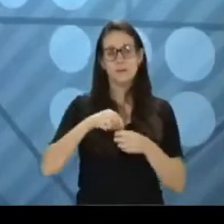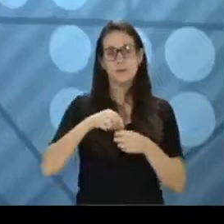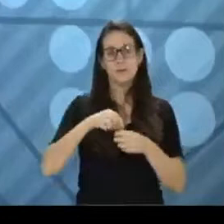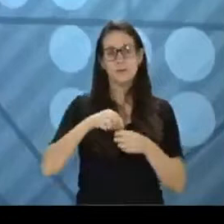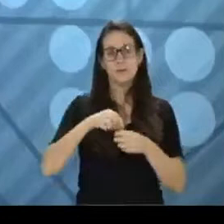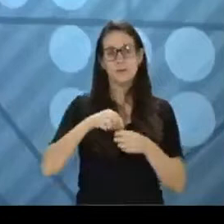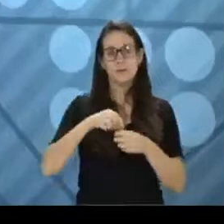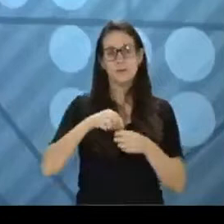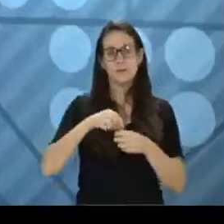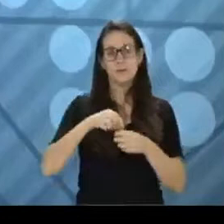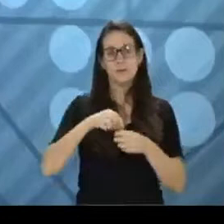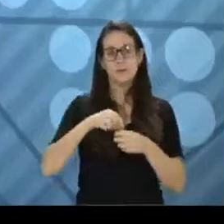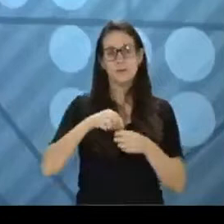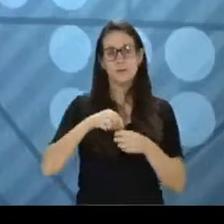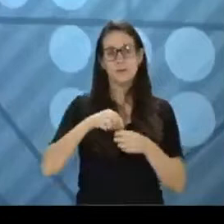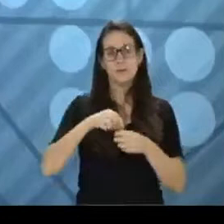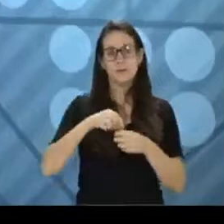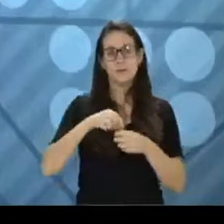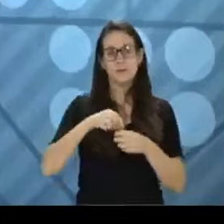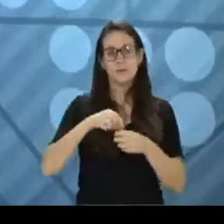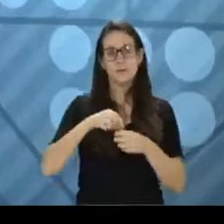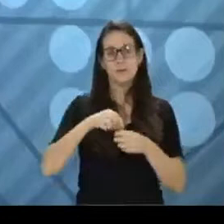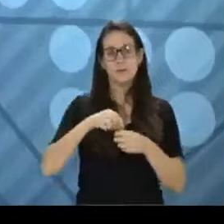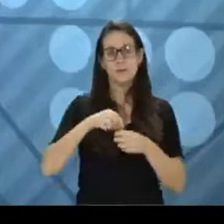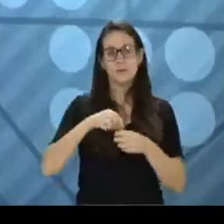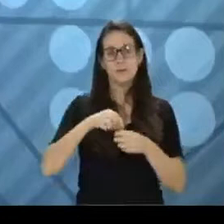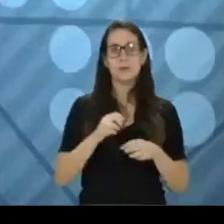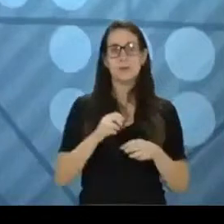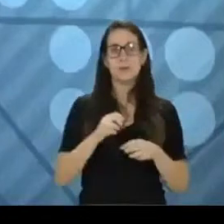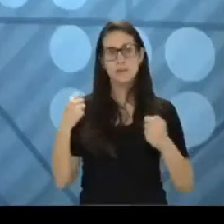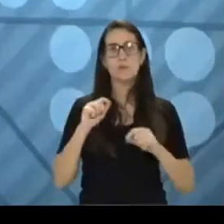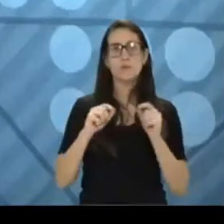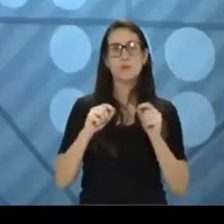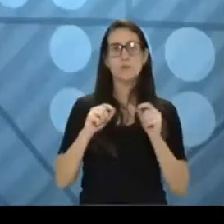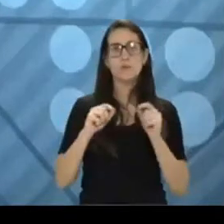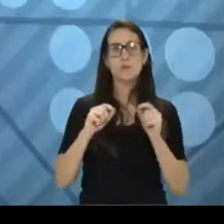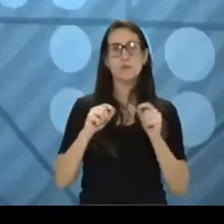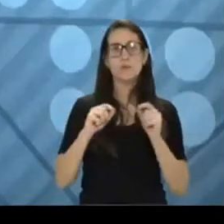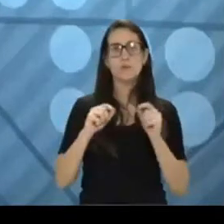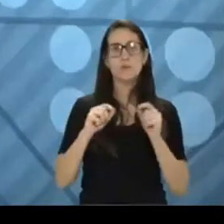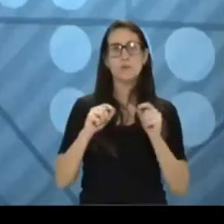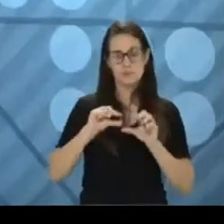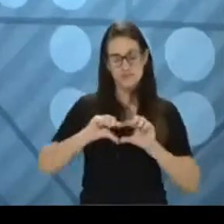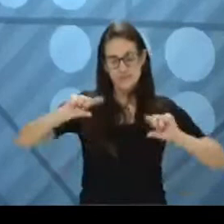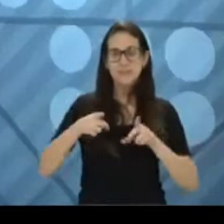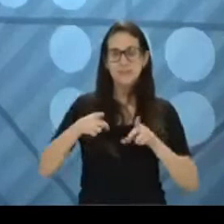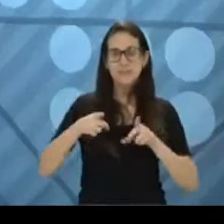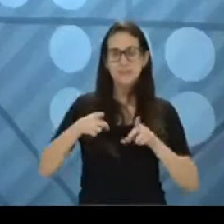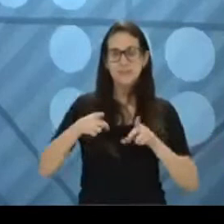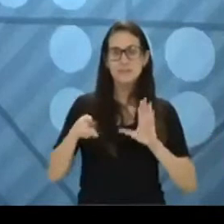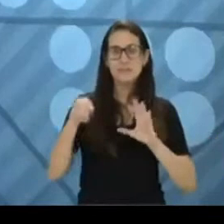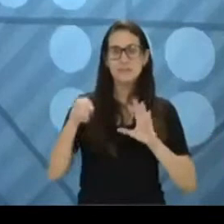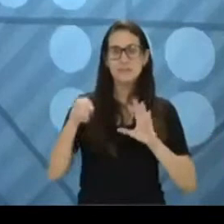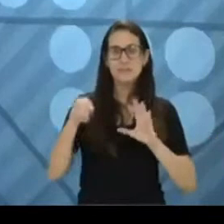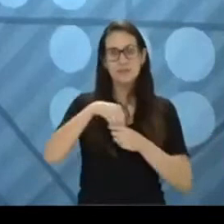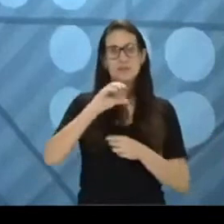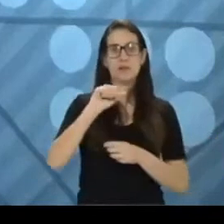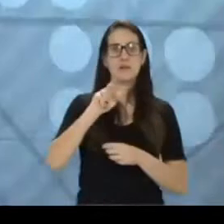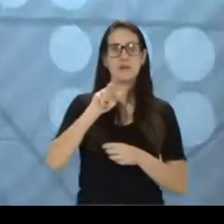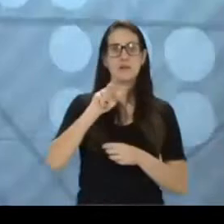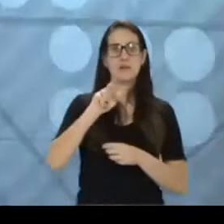acontece célula. E para ele sair, então, do núcleo, ele vai utilizar esses poros que estão presentes na carioteca. Então,